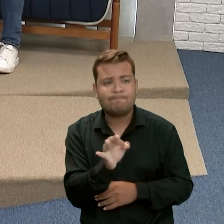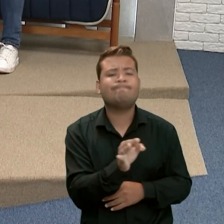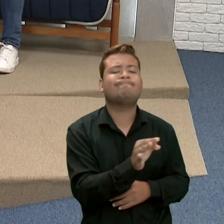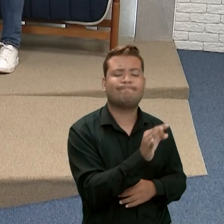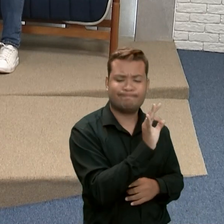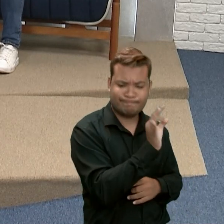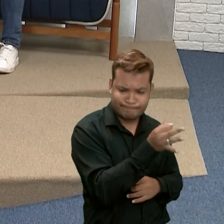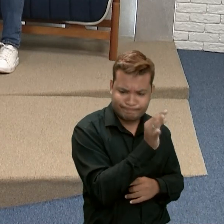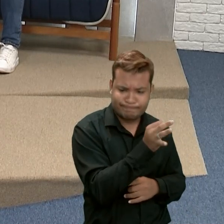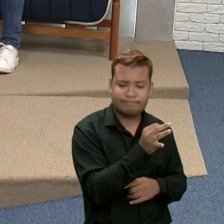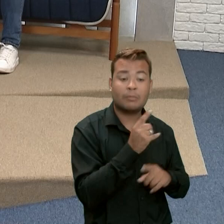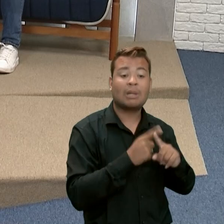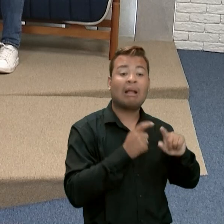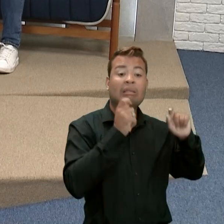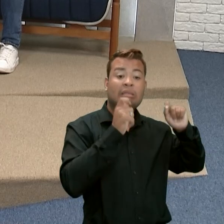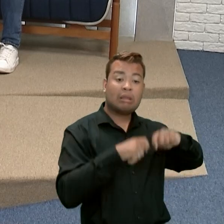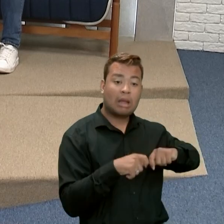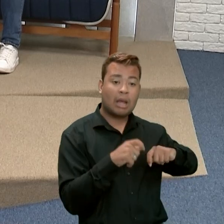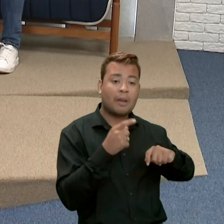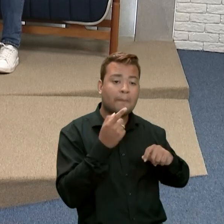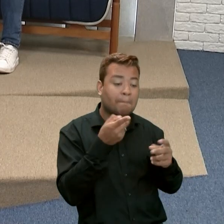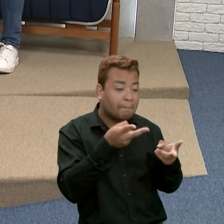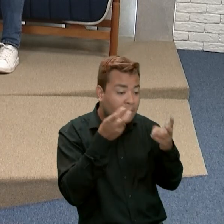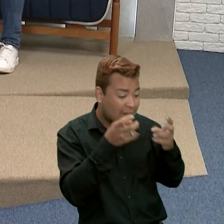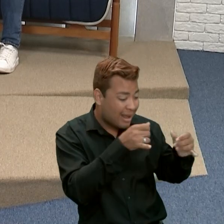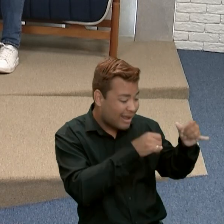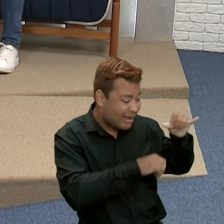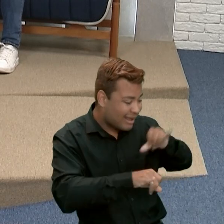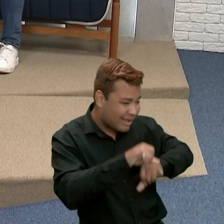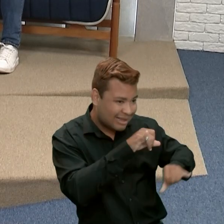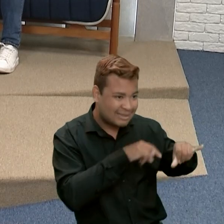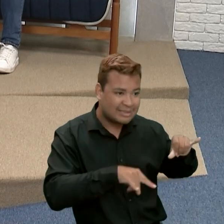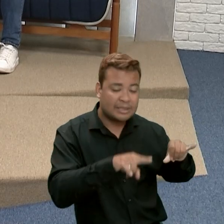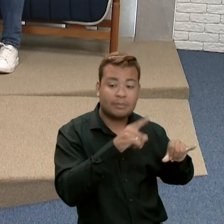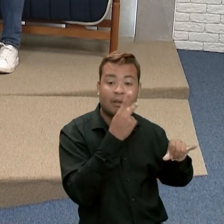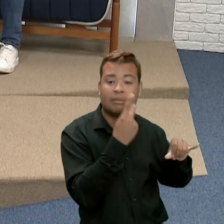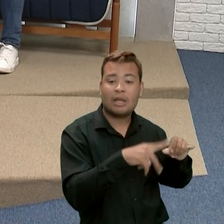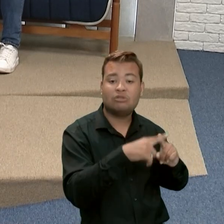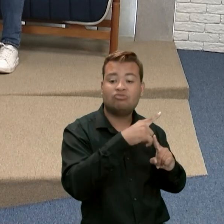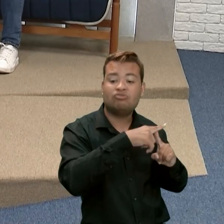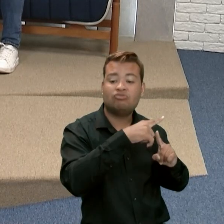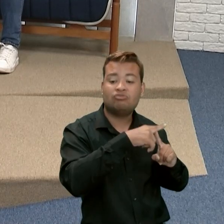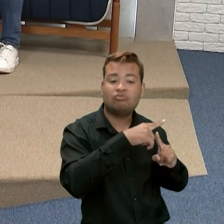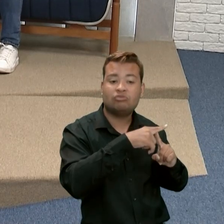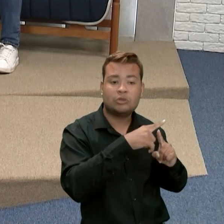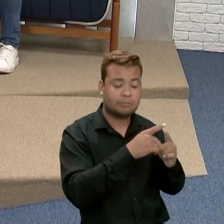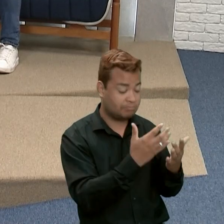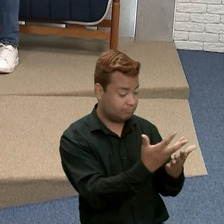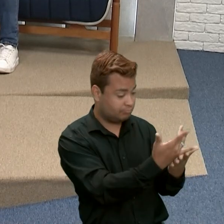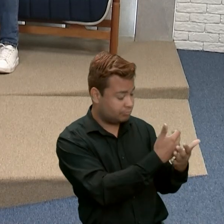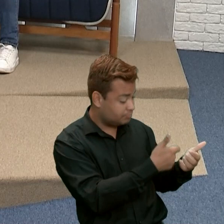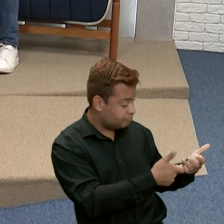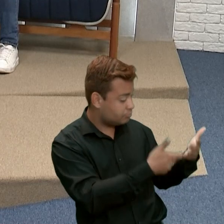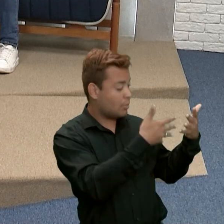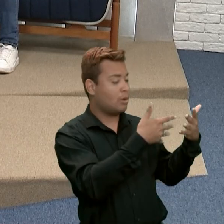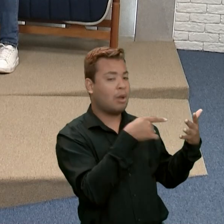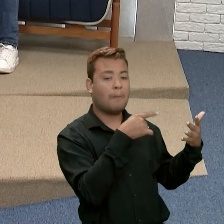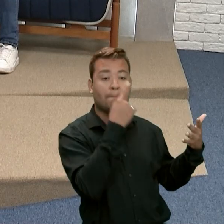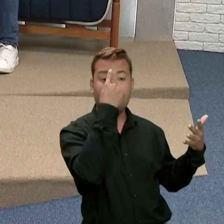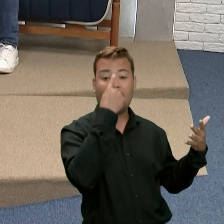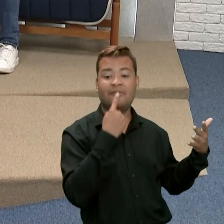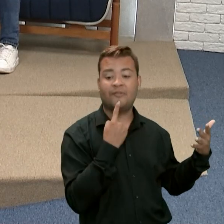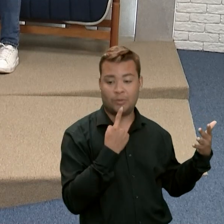perfil, né, o perfil químico do componente lá. Então, isso aí, o perfil é o quê?